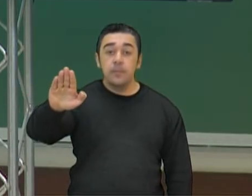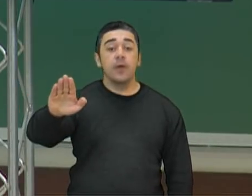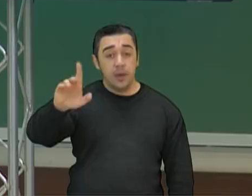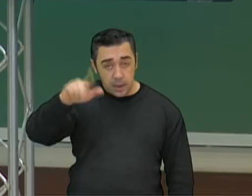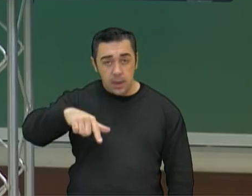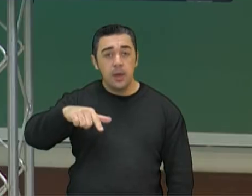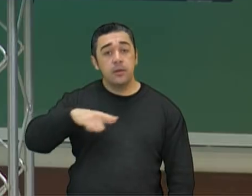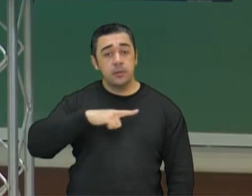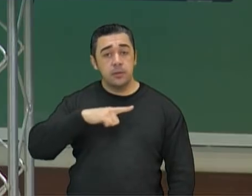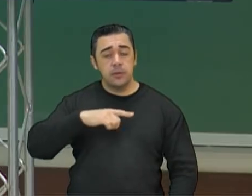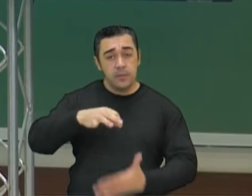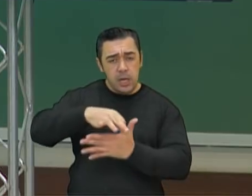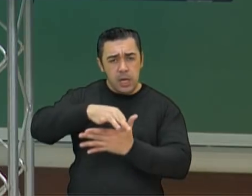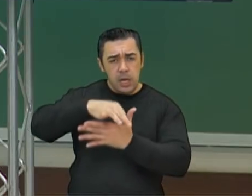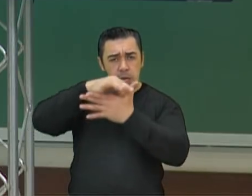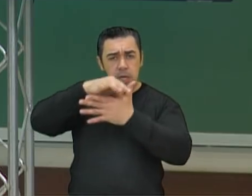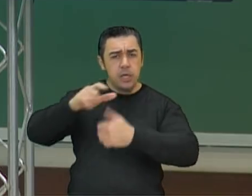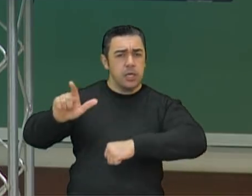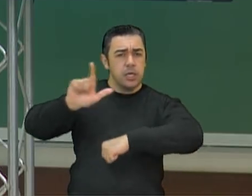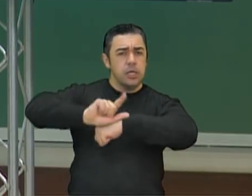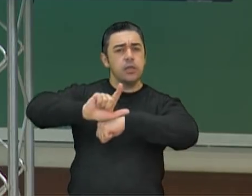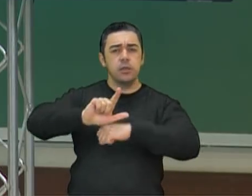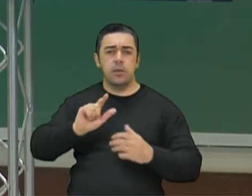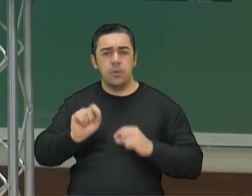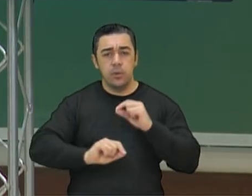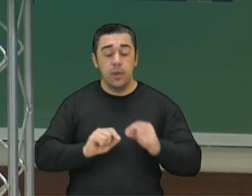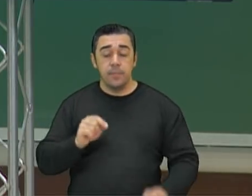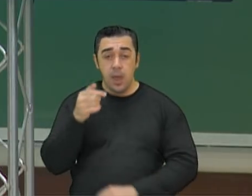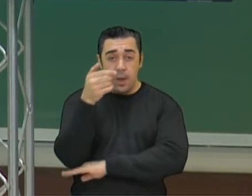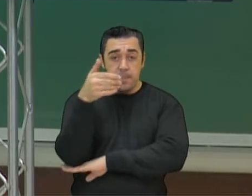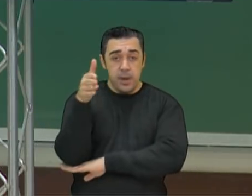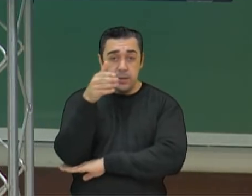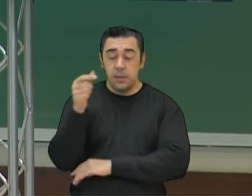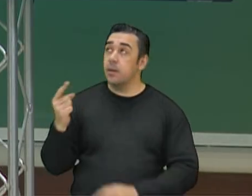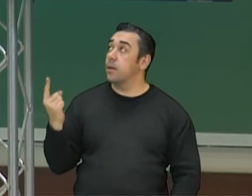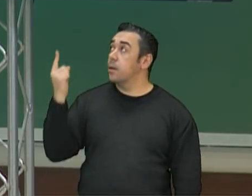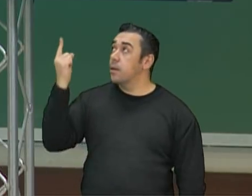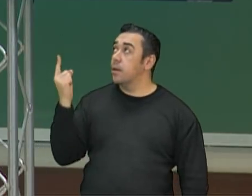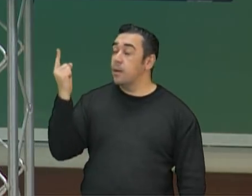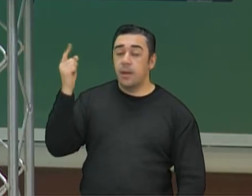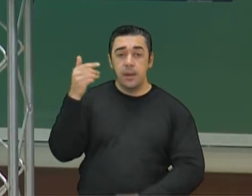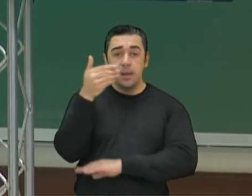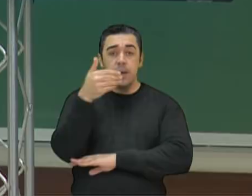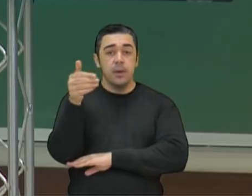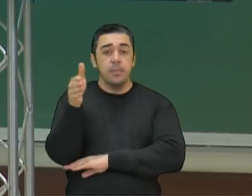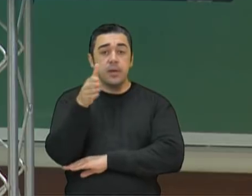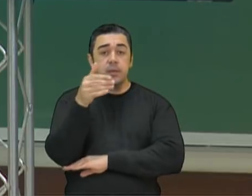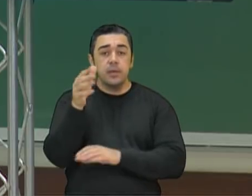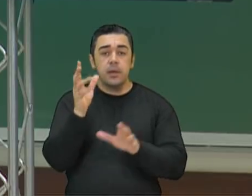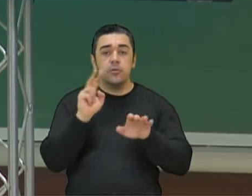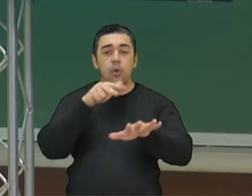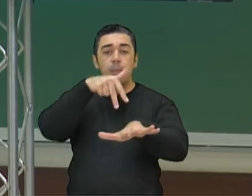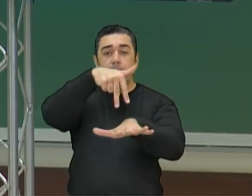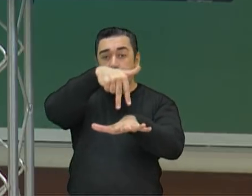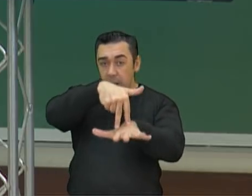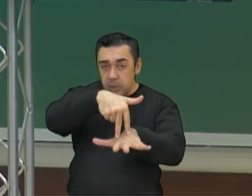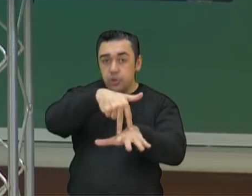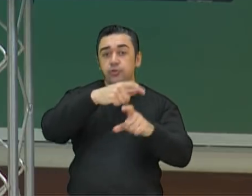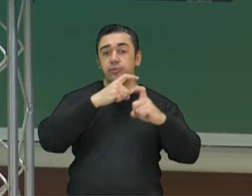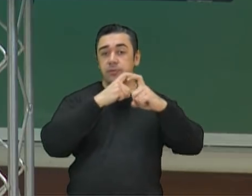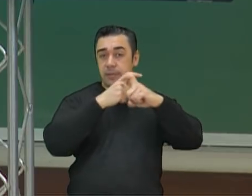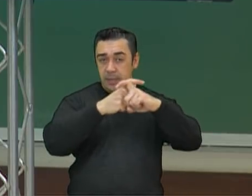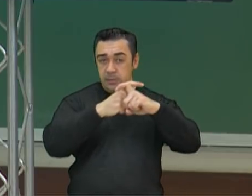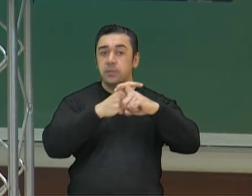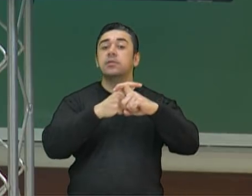líder do nazismo na Alemanha. Essa bandeira do lado direito é a bandeira do Partido Nazista e que